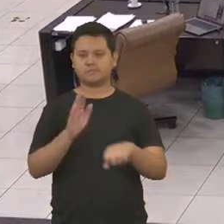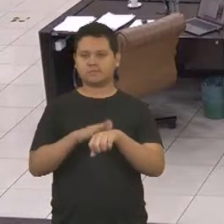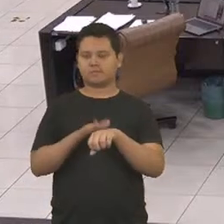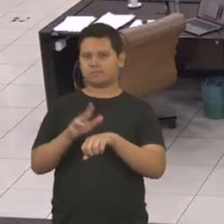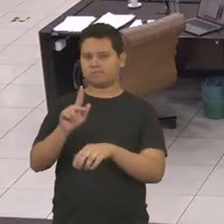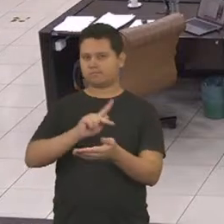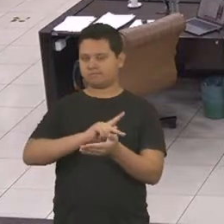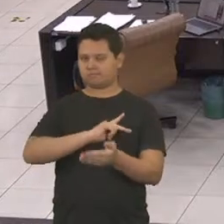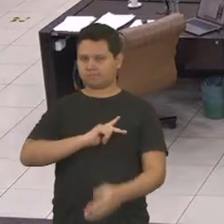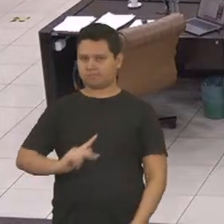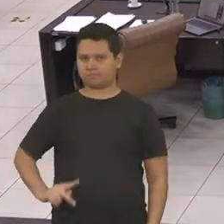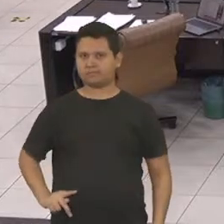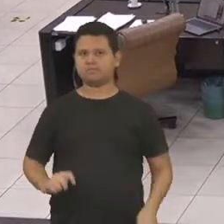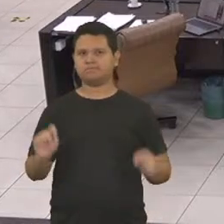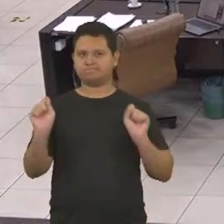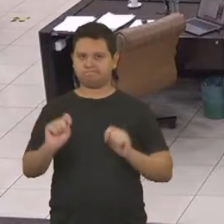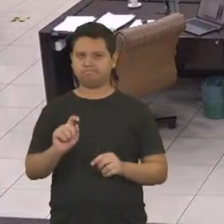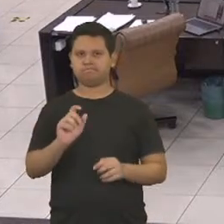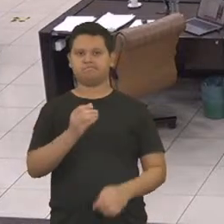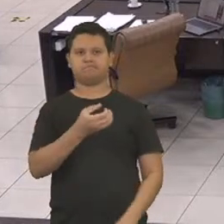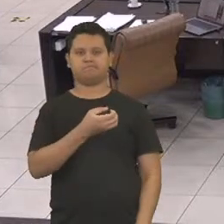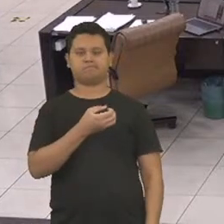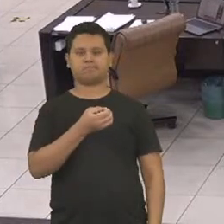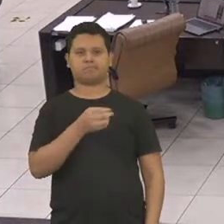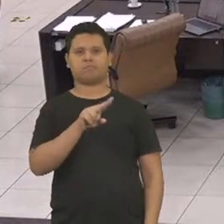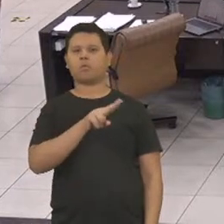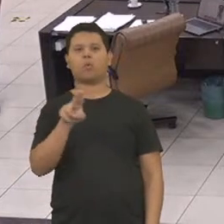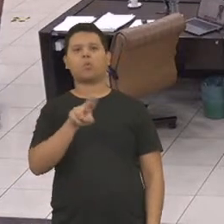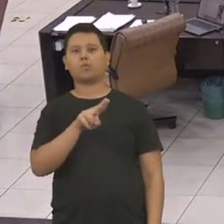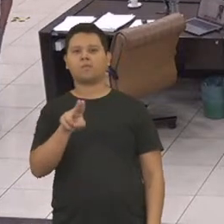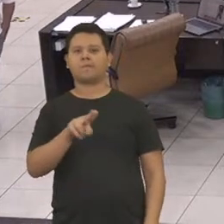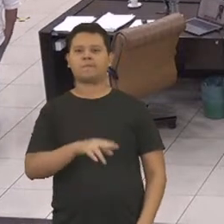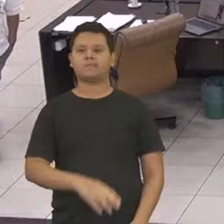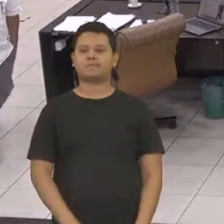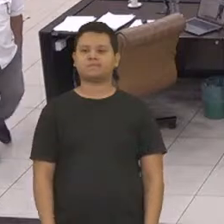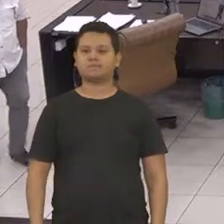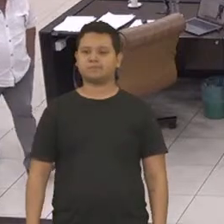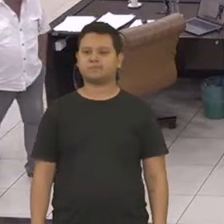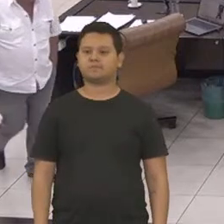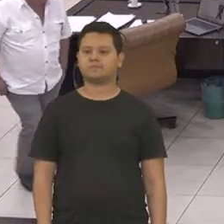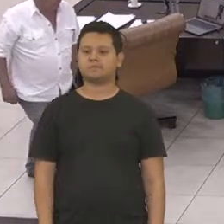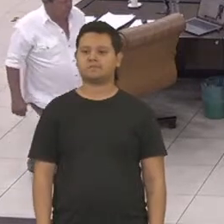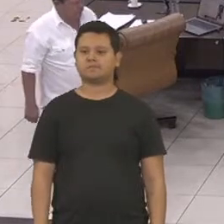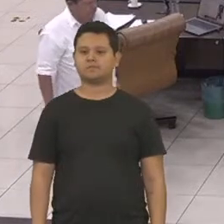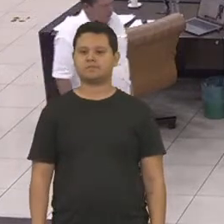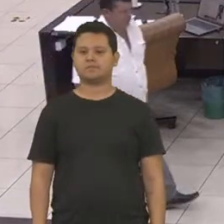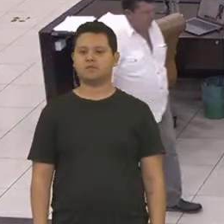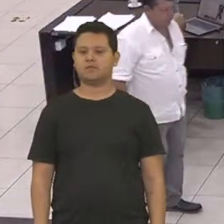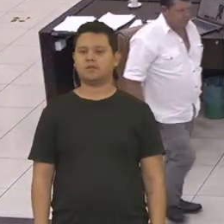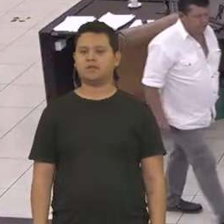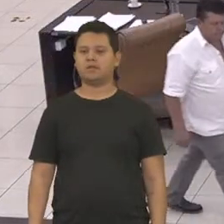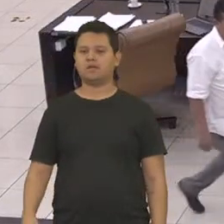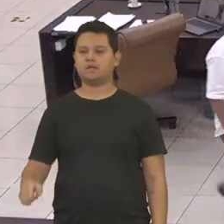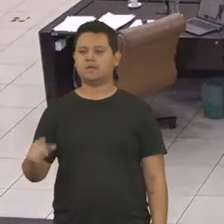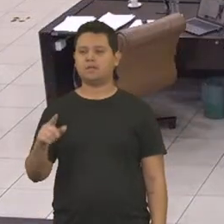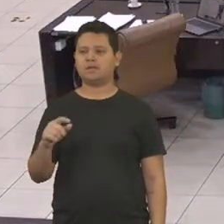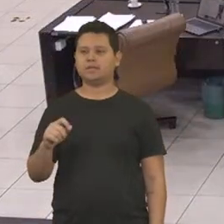à votação nominal do projeto na forma... temos uma emenda.